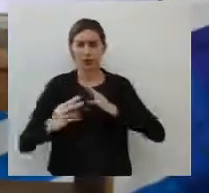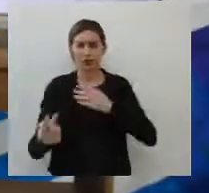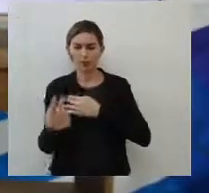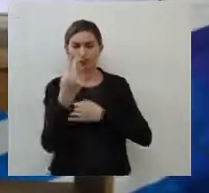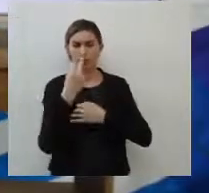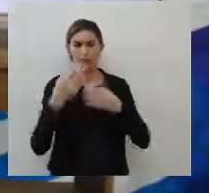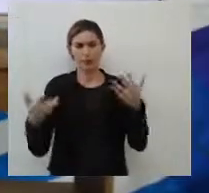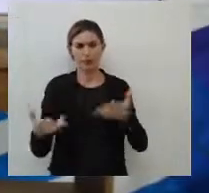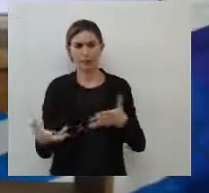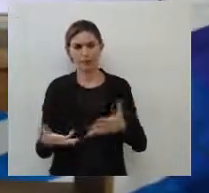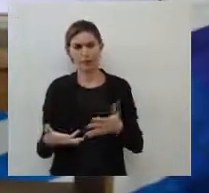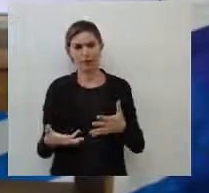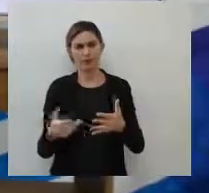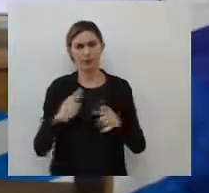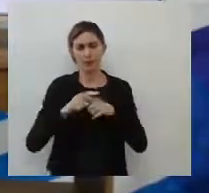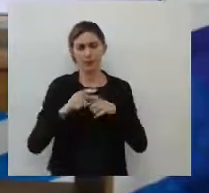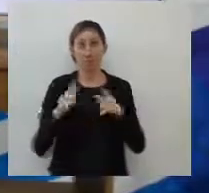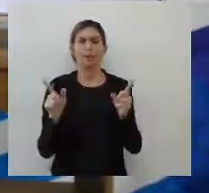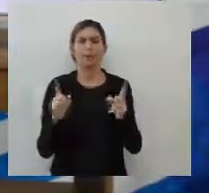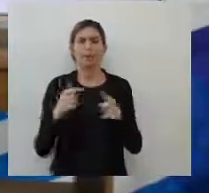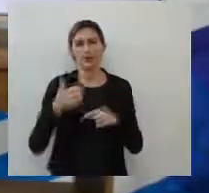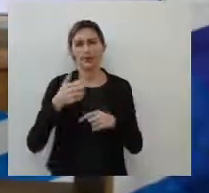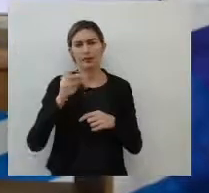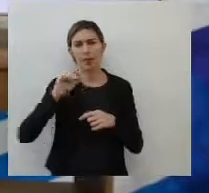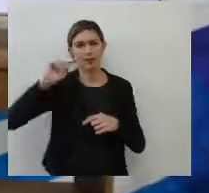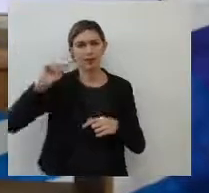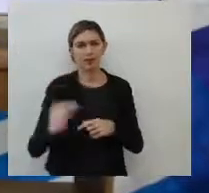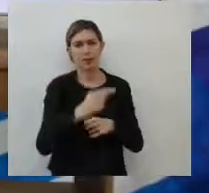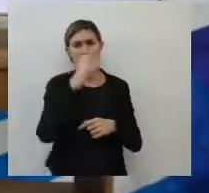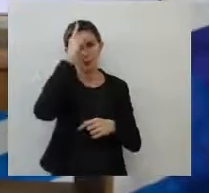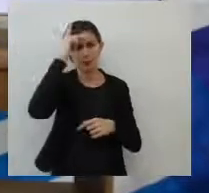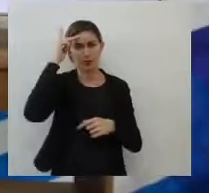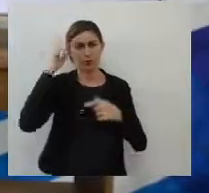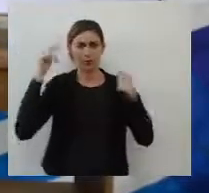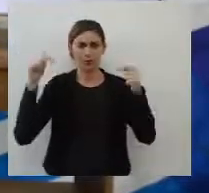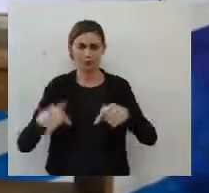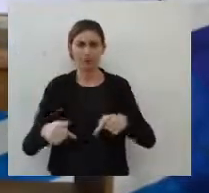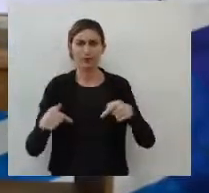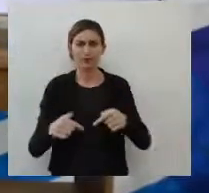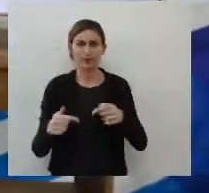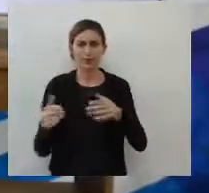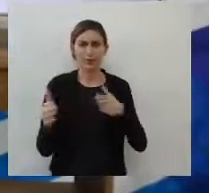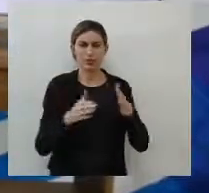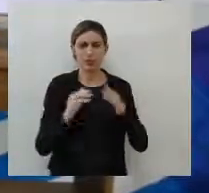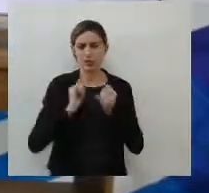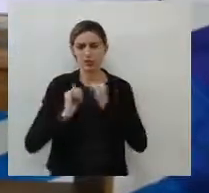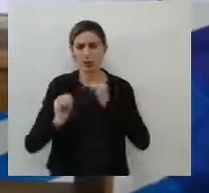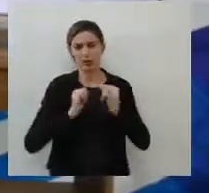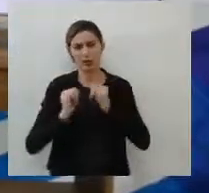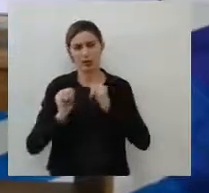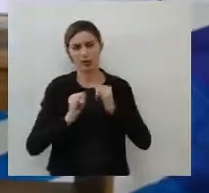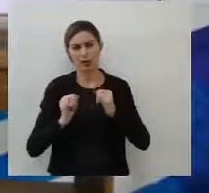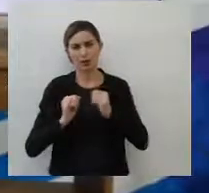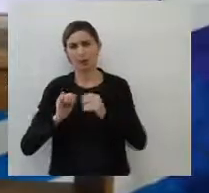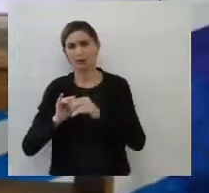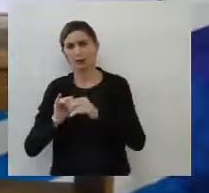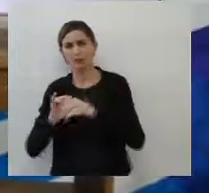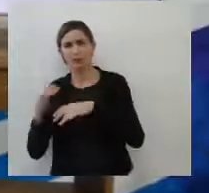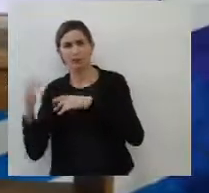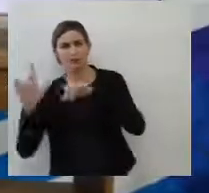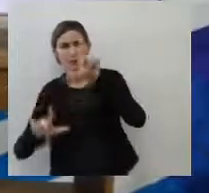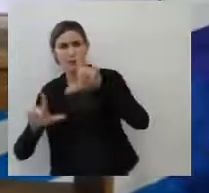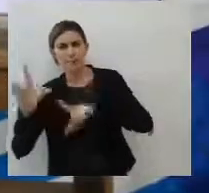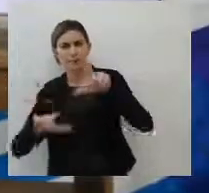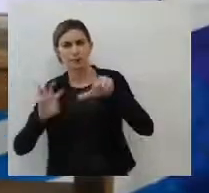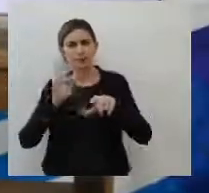agora, são mais de 10 mil pessoas nesse momento, entre a internet e as redes de TV,